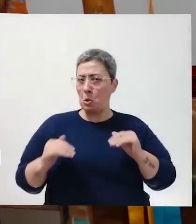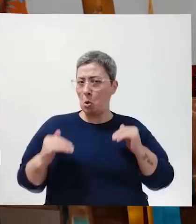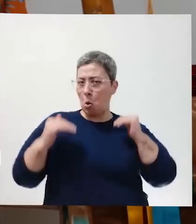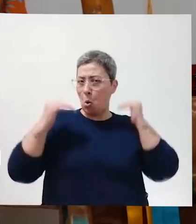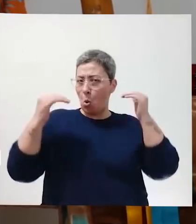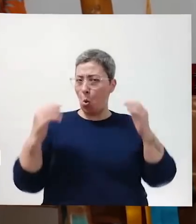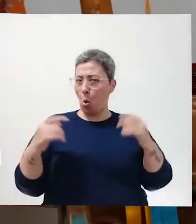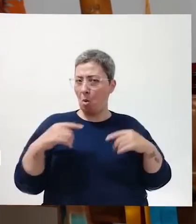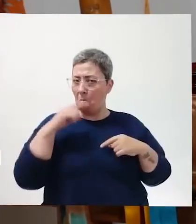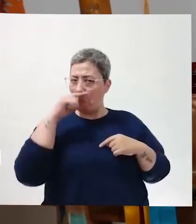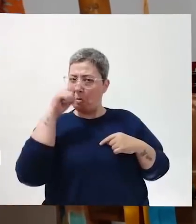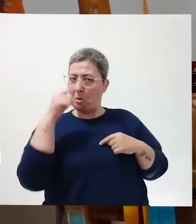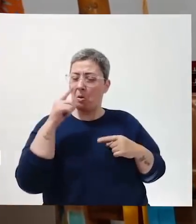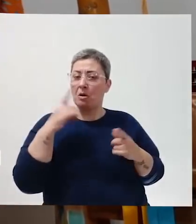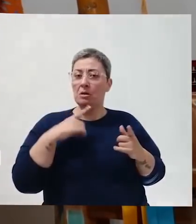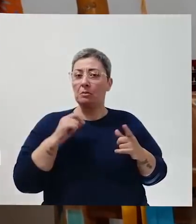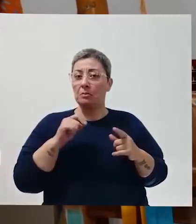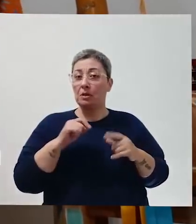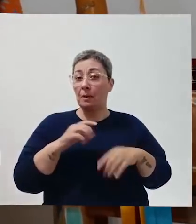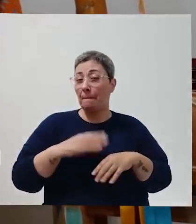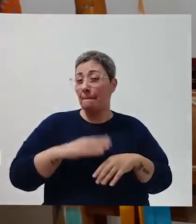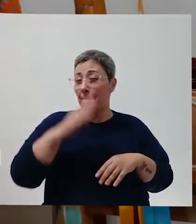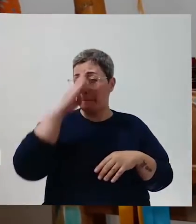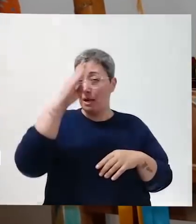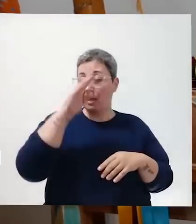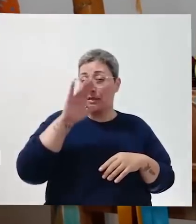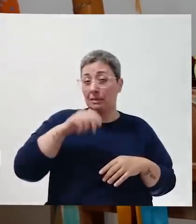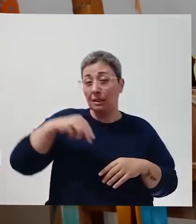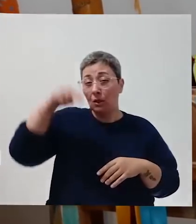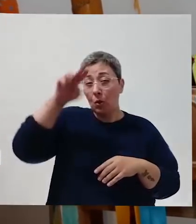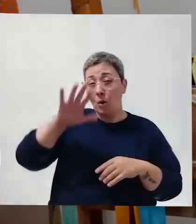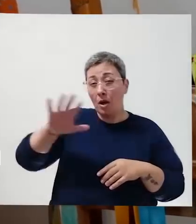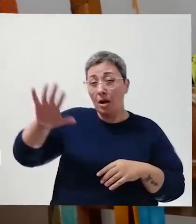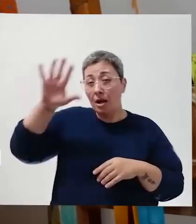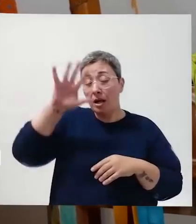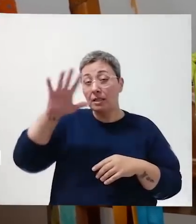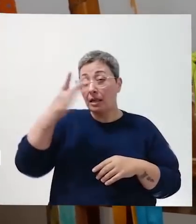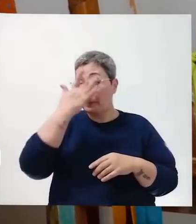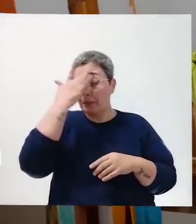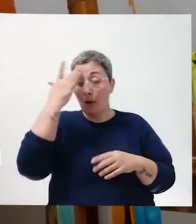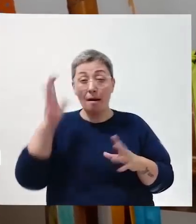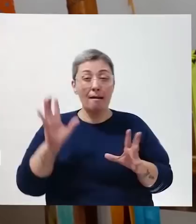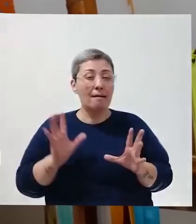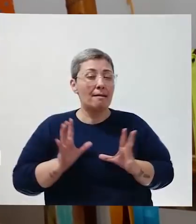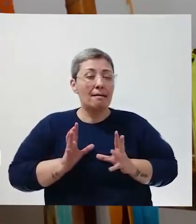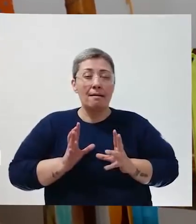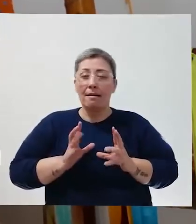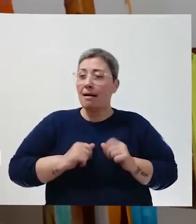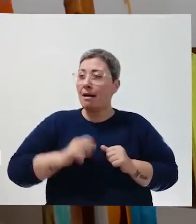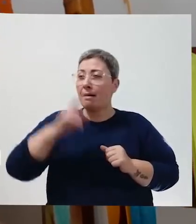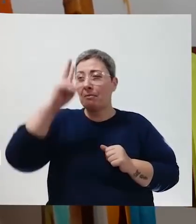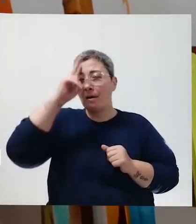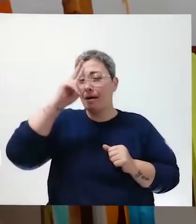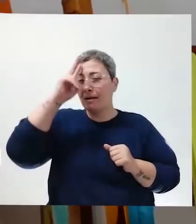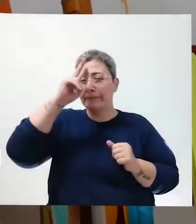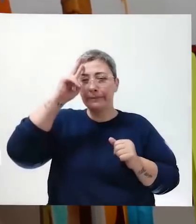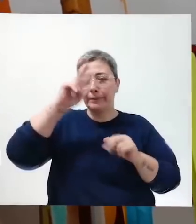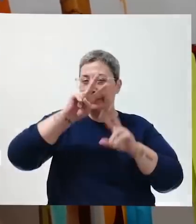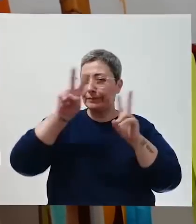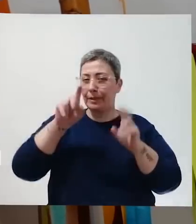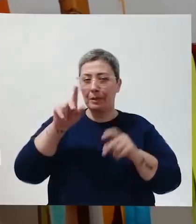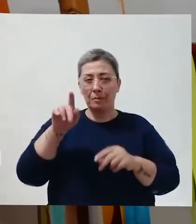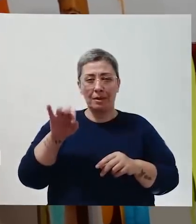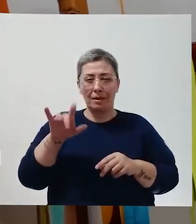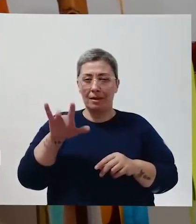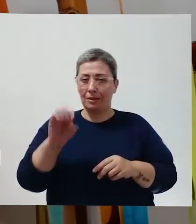poderosos. Principalmente em nosso Nordeste brasileiro, as pessoas adoram ouvir as histórias de